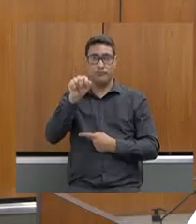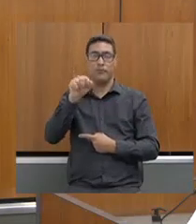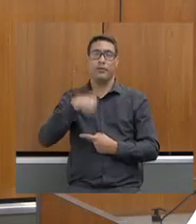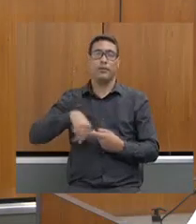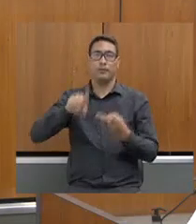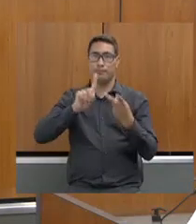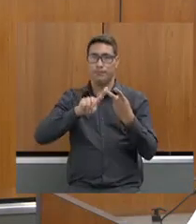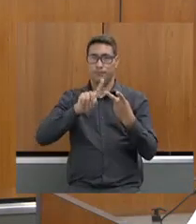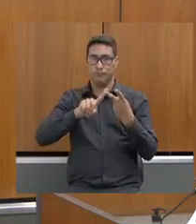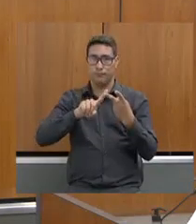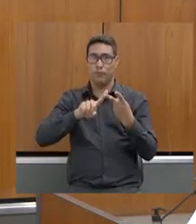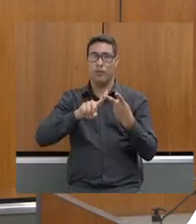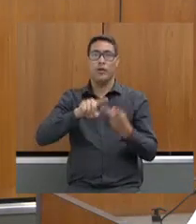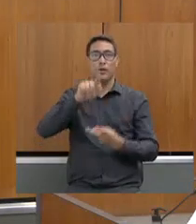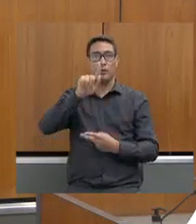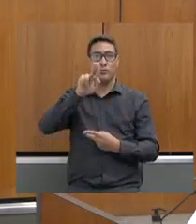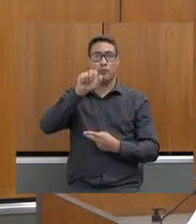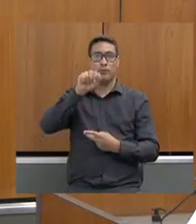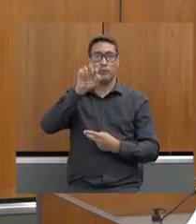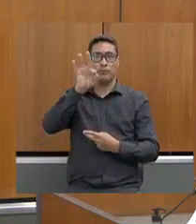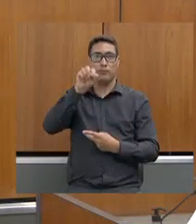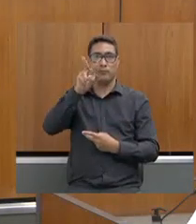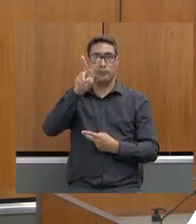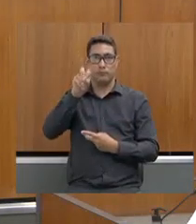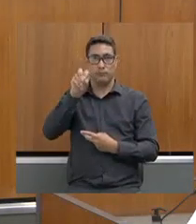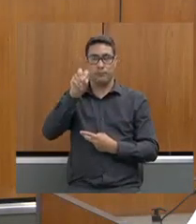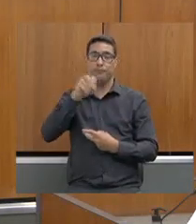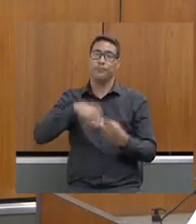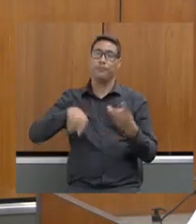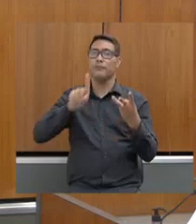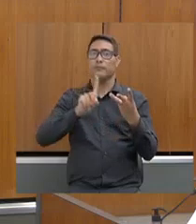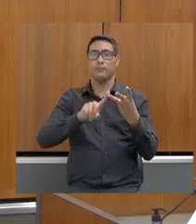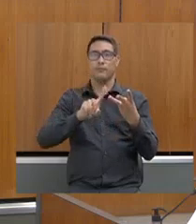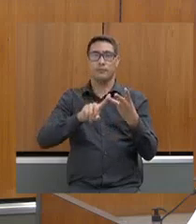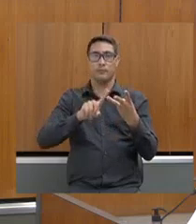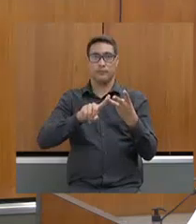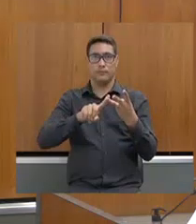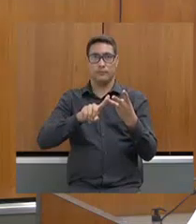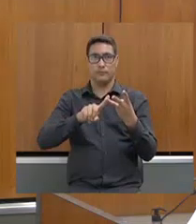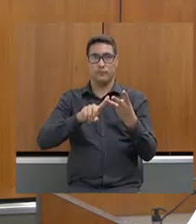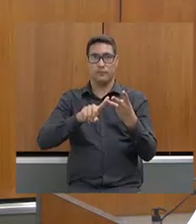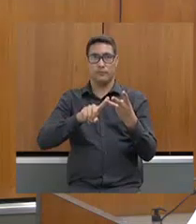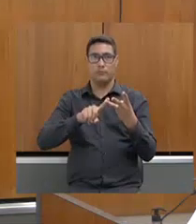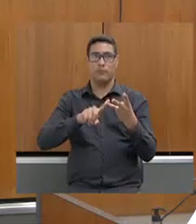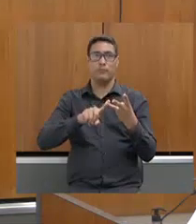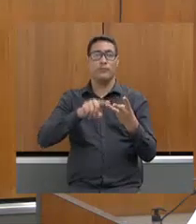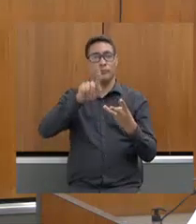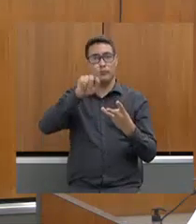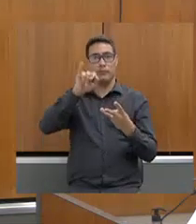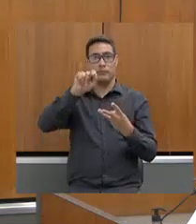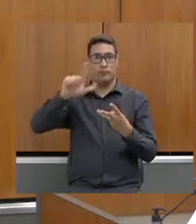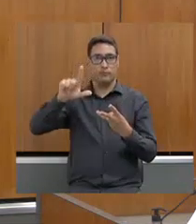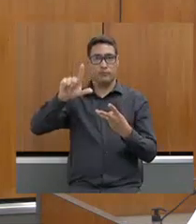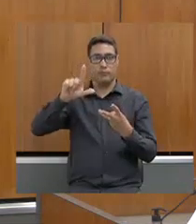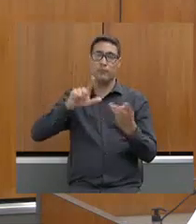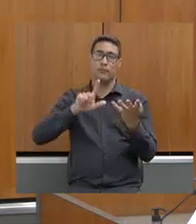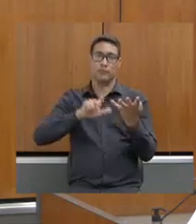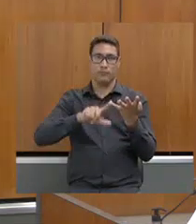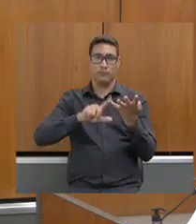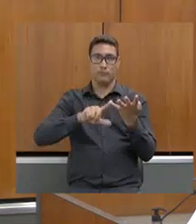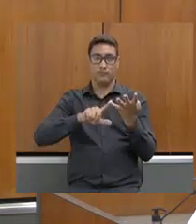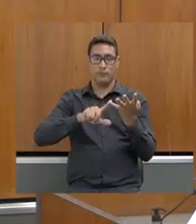deputado Gustavo Santana, deputado Gil Pereira e